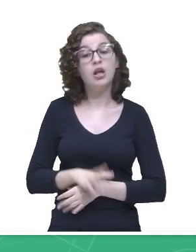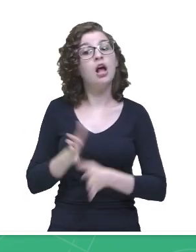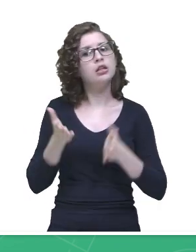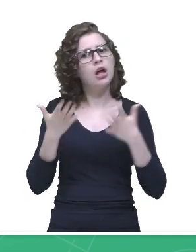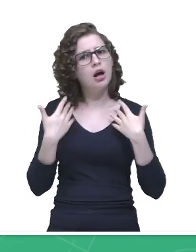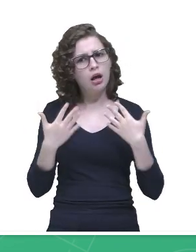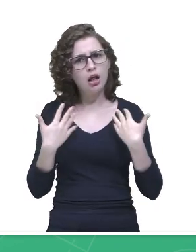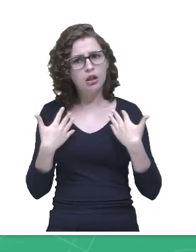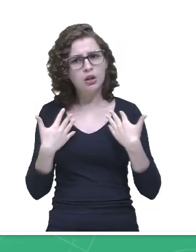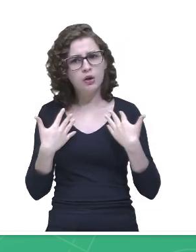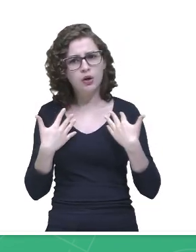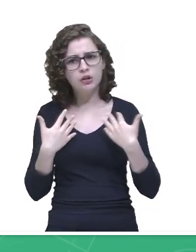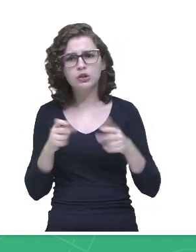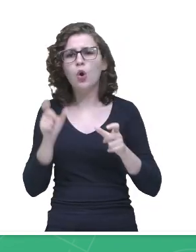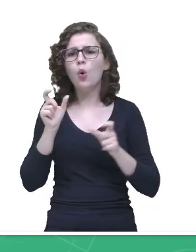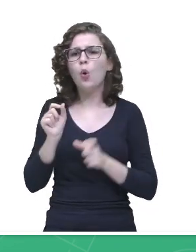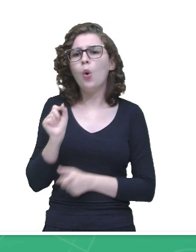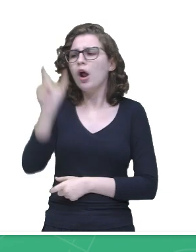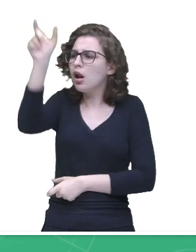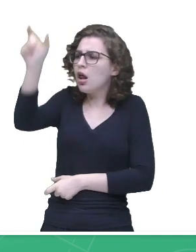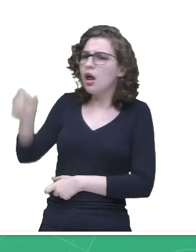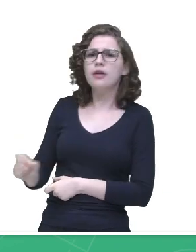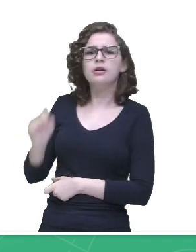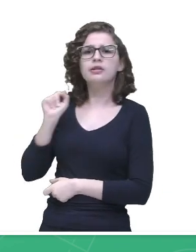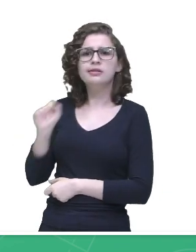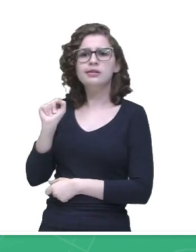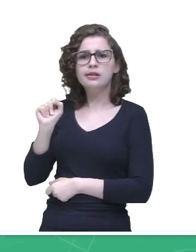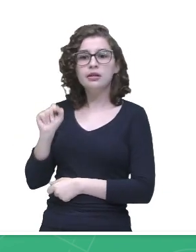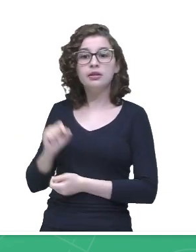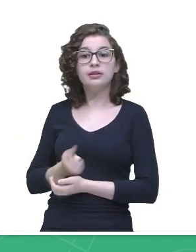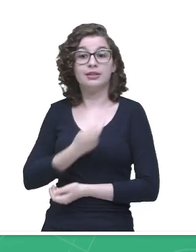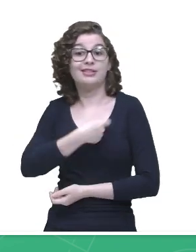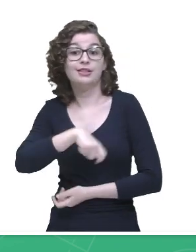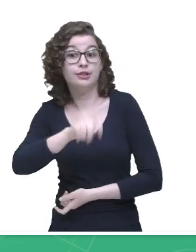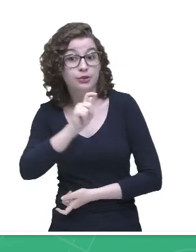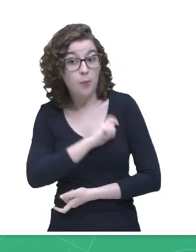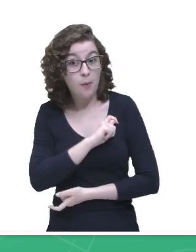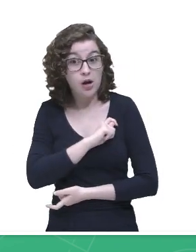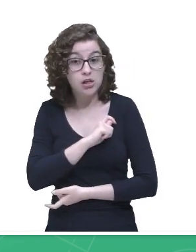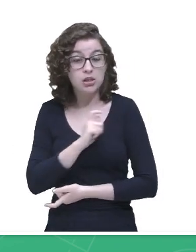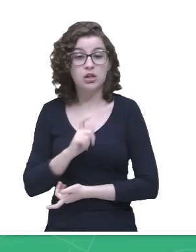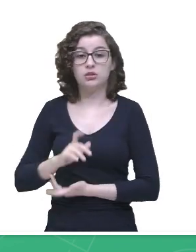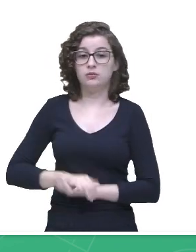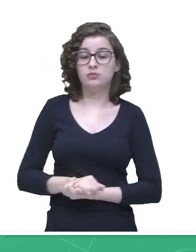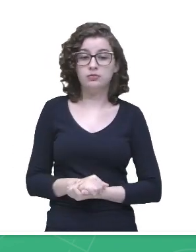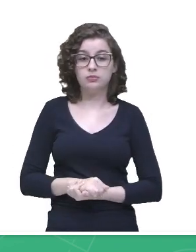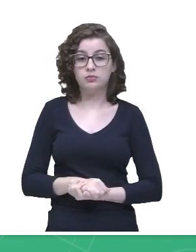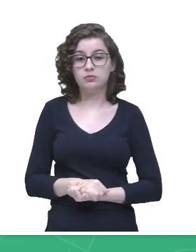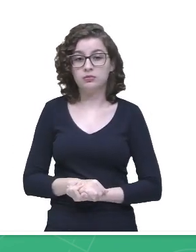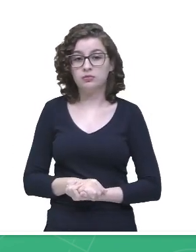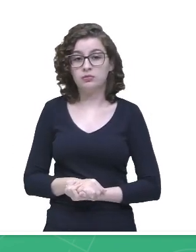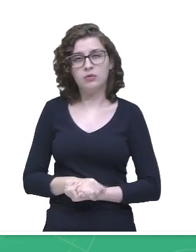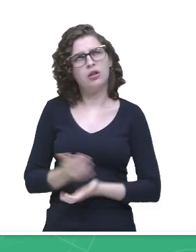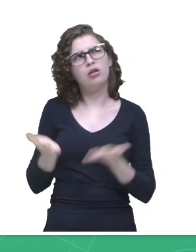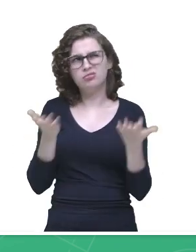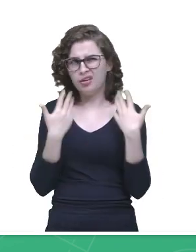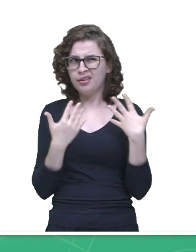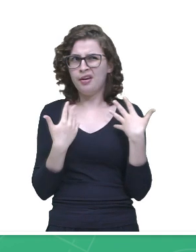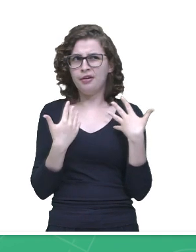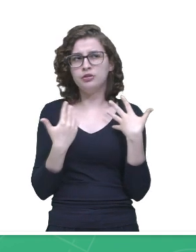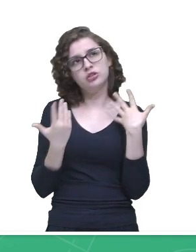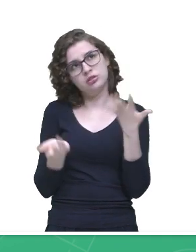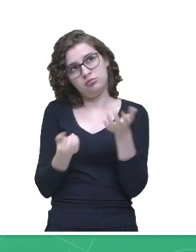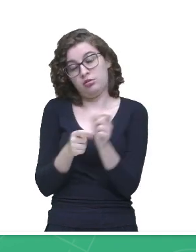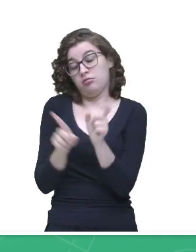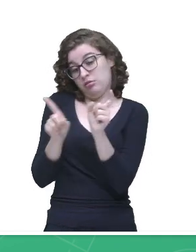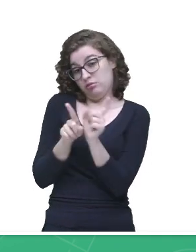de quem aqui? De quem nós estamos falando? Da Espanha. Se eu estou falando da Espanha e estou falando que lá tem calor, é singular